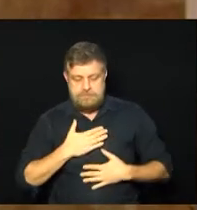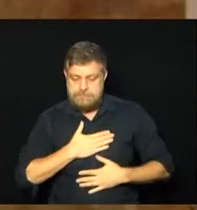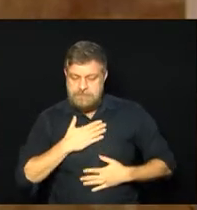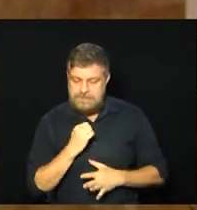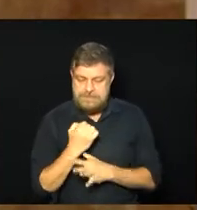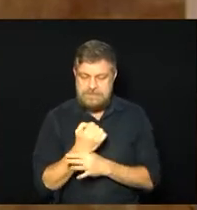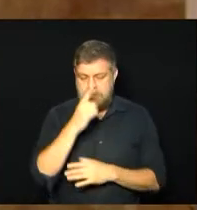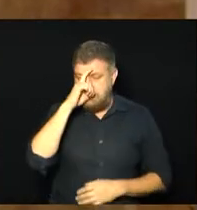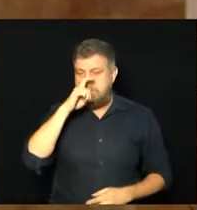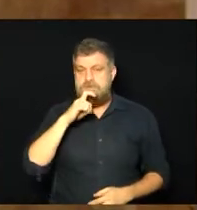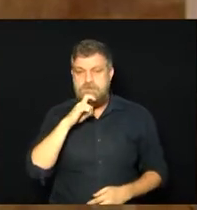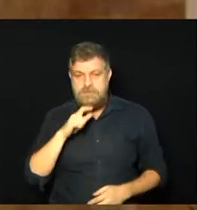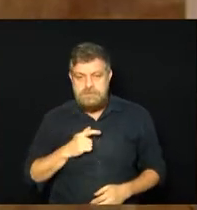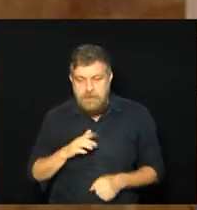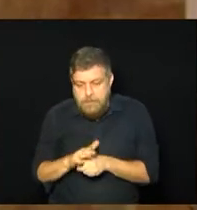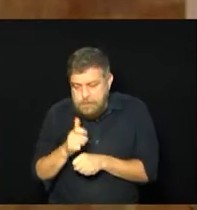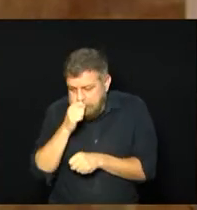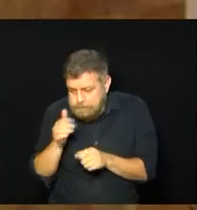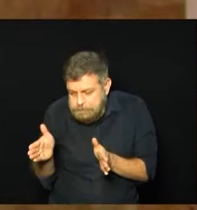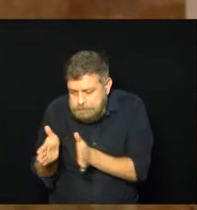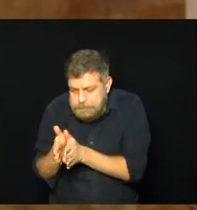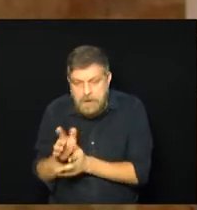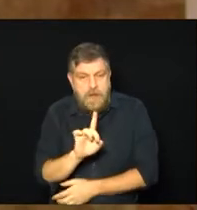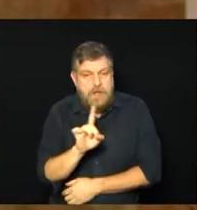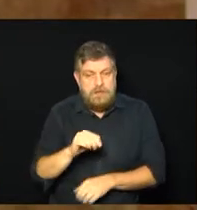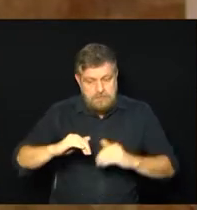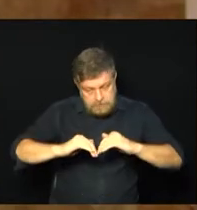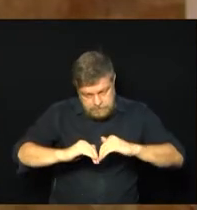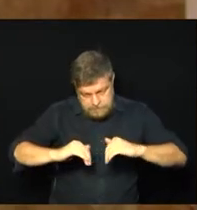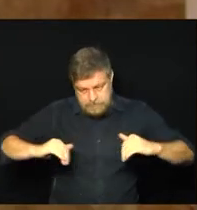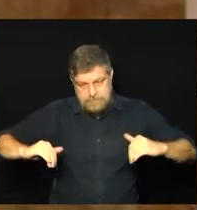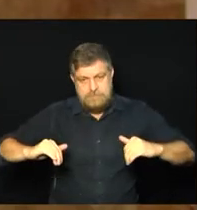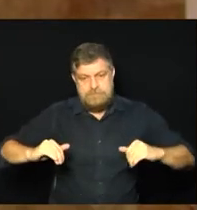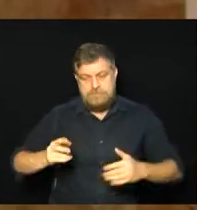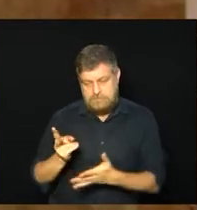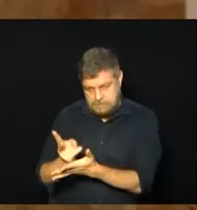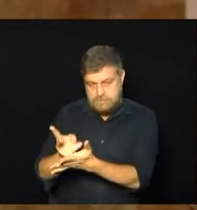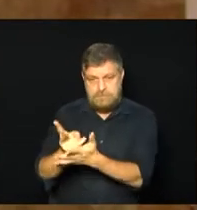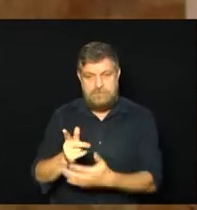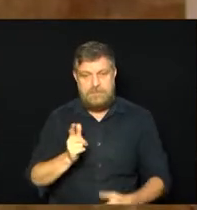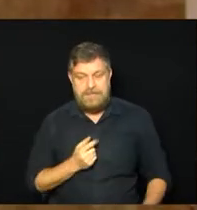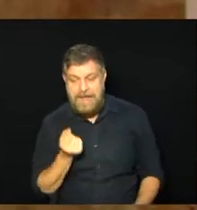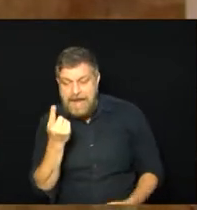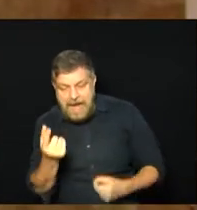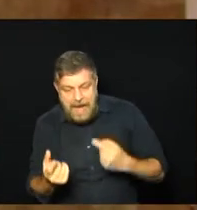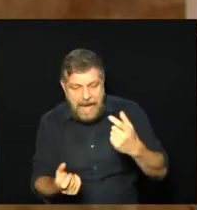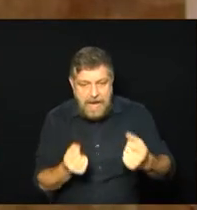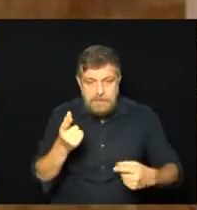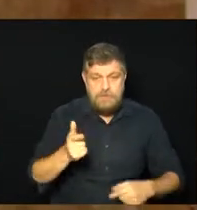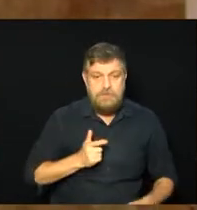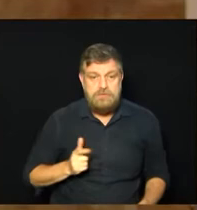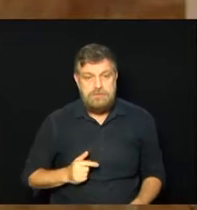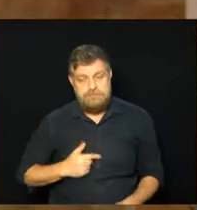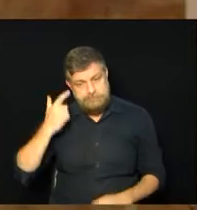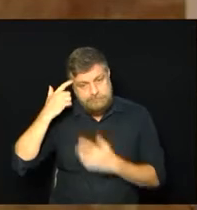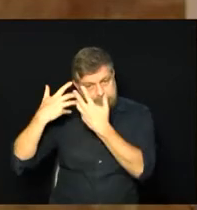Então, aquele aperto que tinha antigamente, tem vários estabelecimentos que não estão tendo mais. E isso vai muito de caso a caso, desde que o